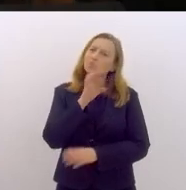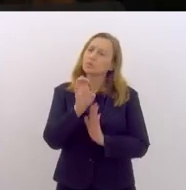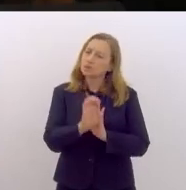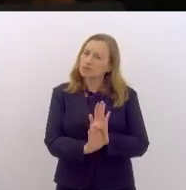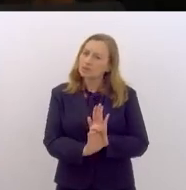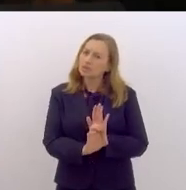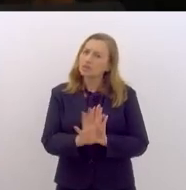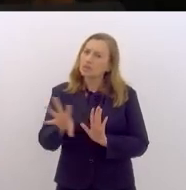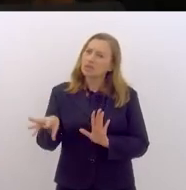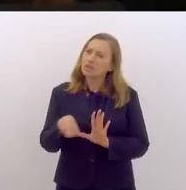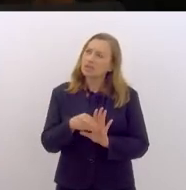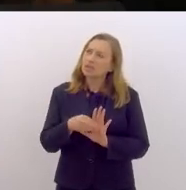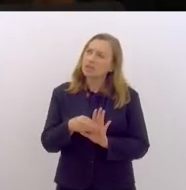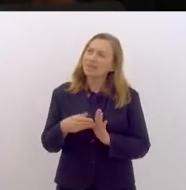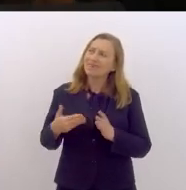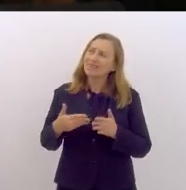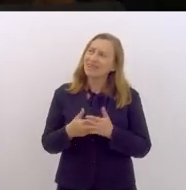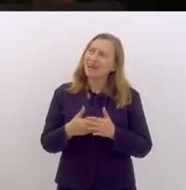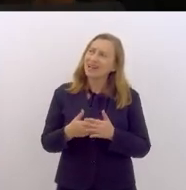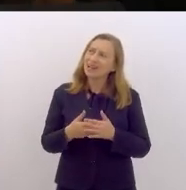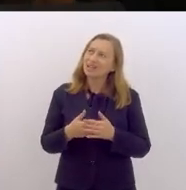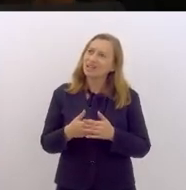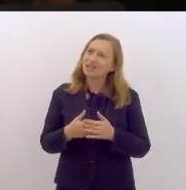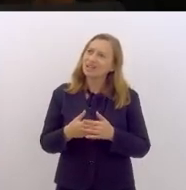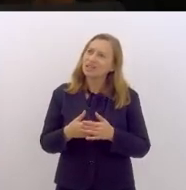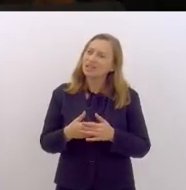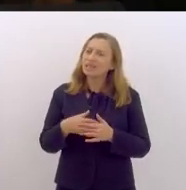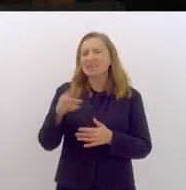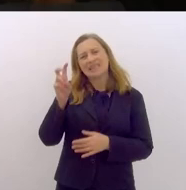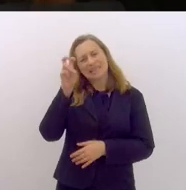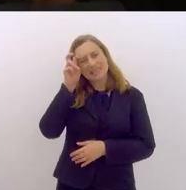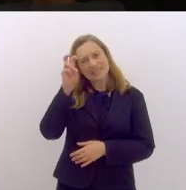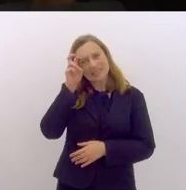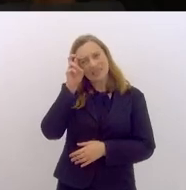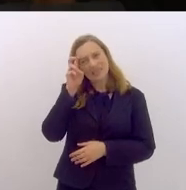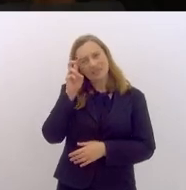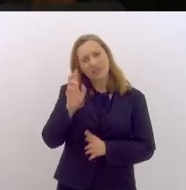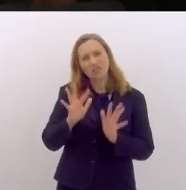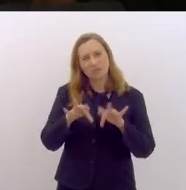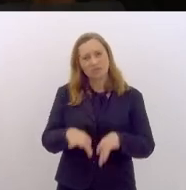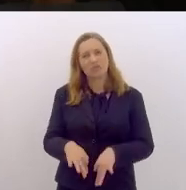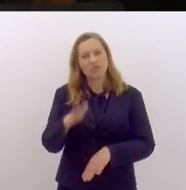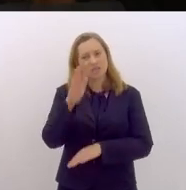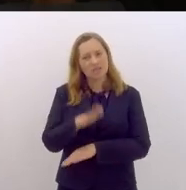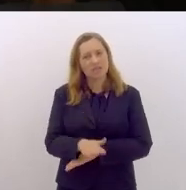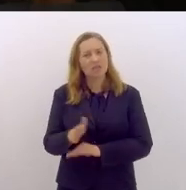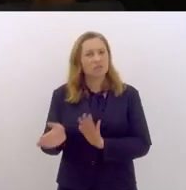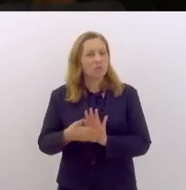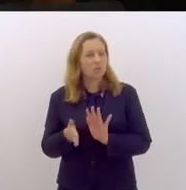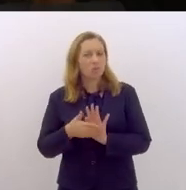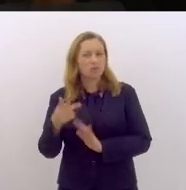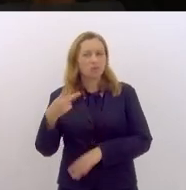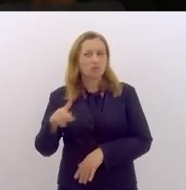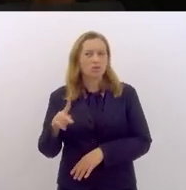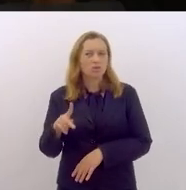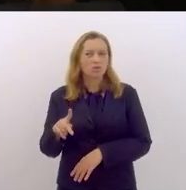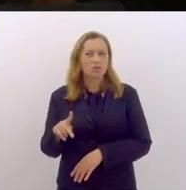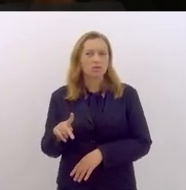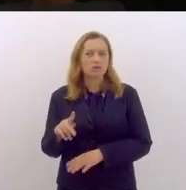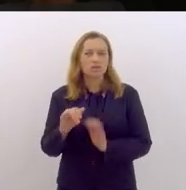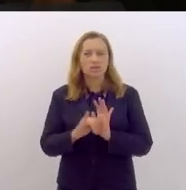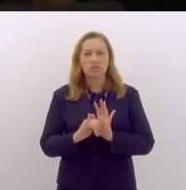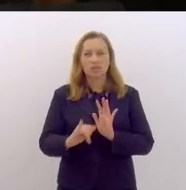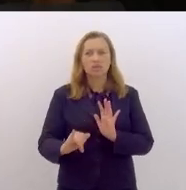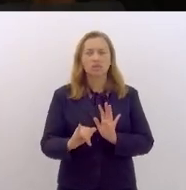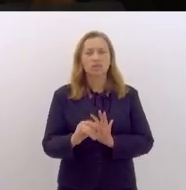emendas entrassem até, por exemplo, quinta-feira, no início da tarde, como Vossa Excelência propôs, para elas serem publicadas